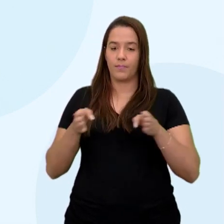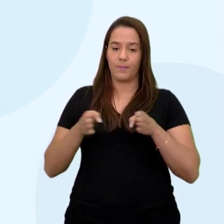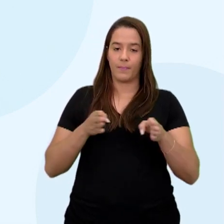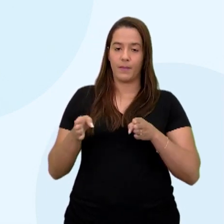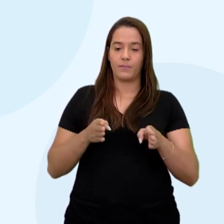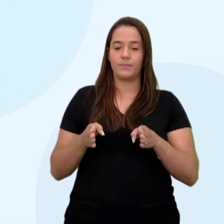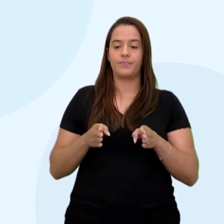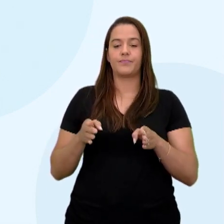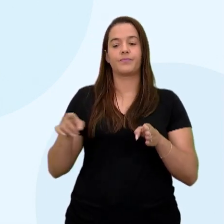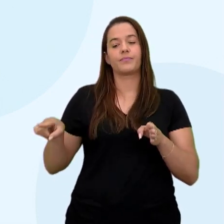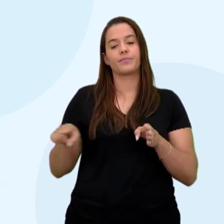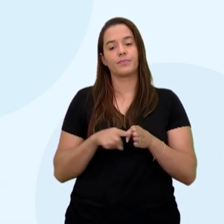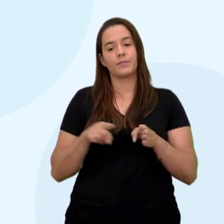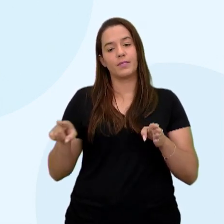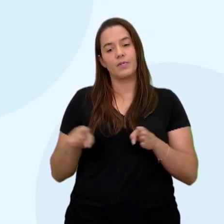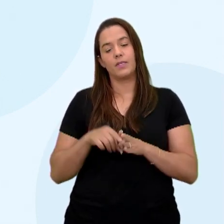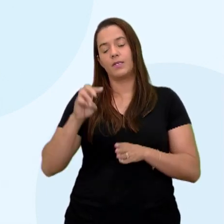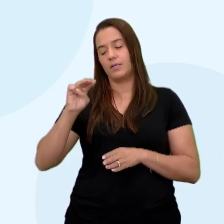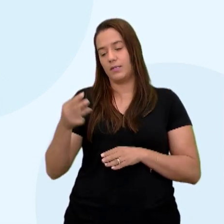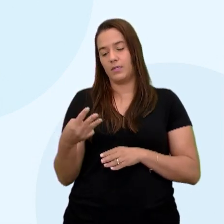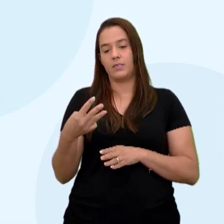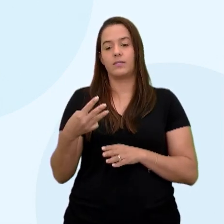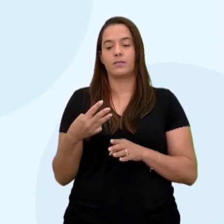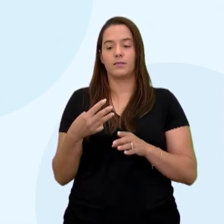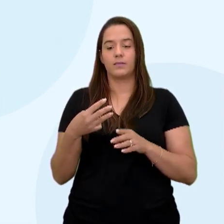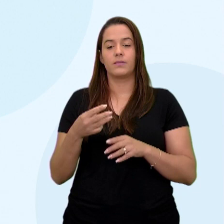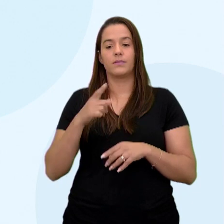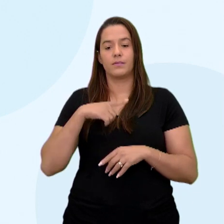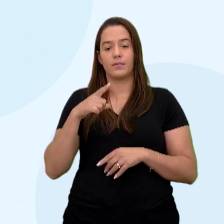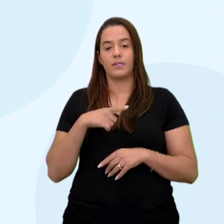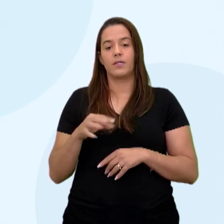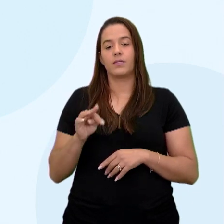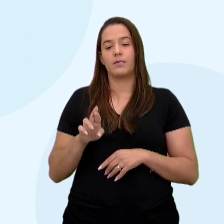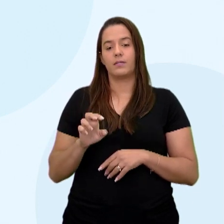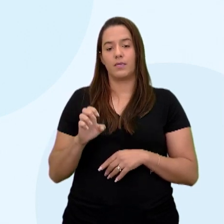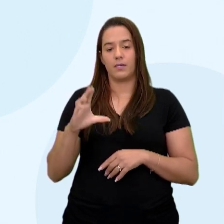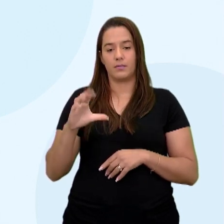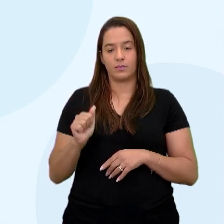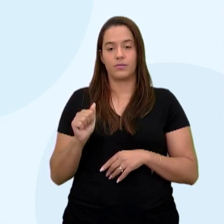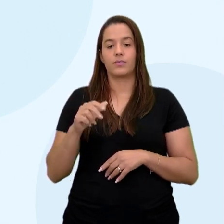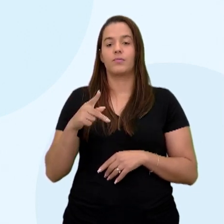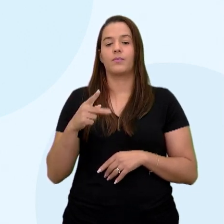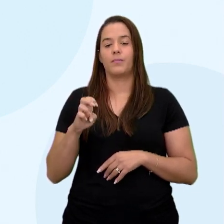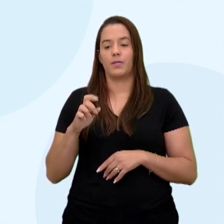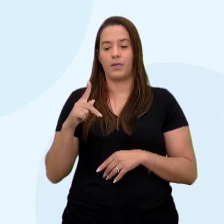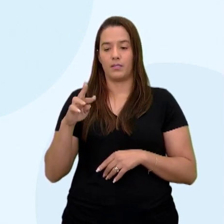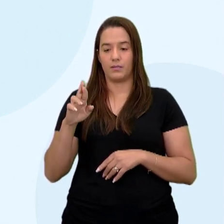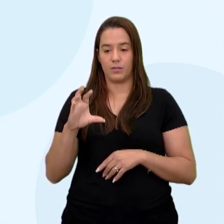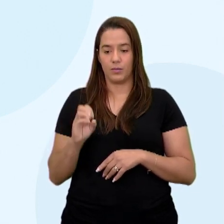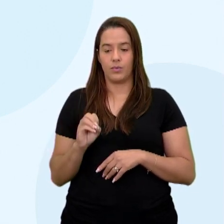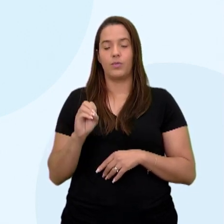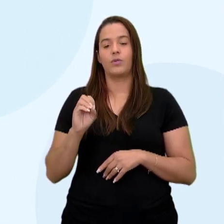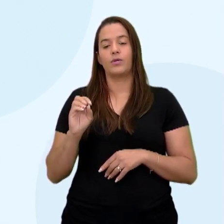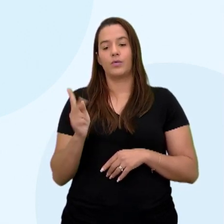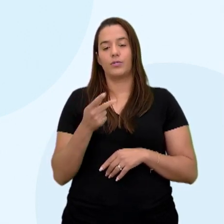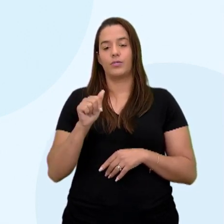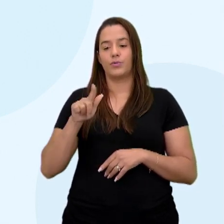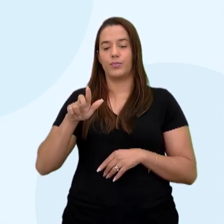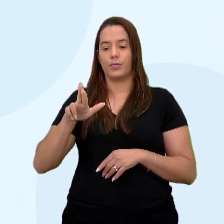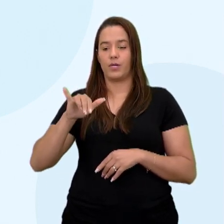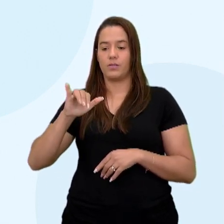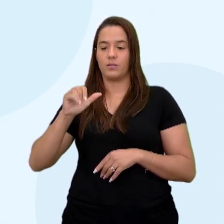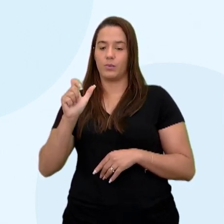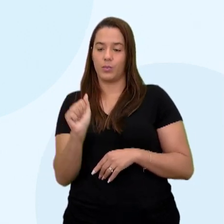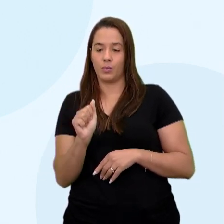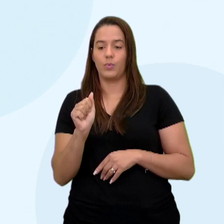Mesozoica, no períodos, tem 3 períodos, período Triássico, Jurássico e Cretáceo, que aí tem, né, de 252